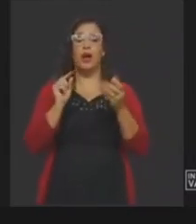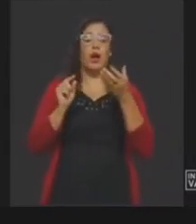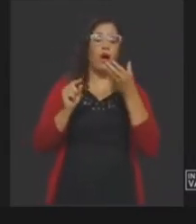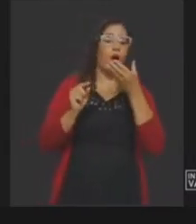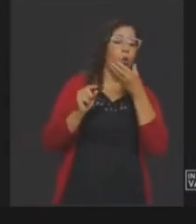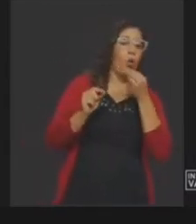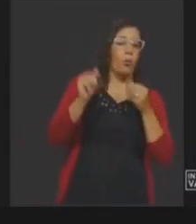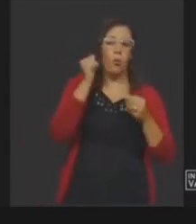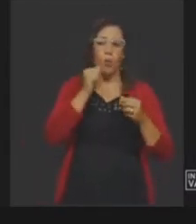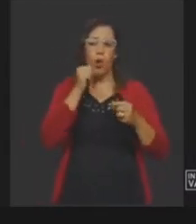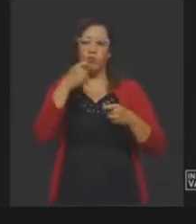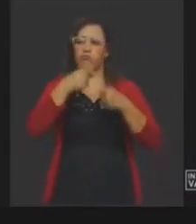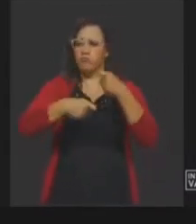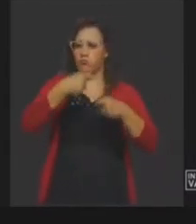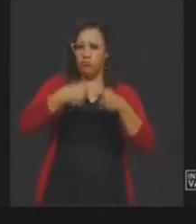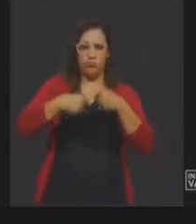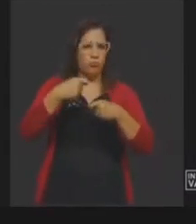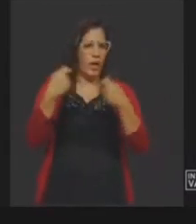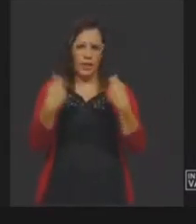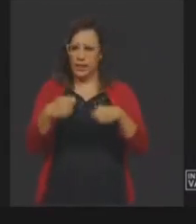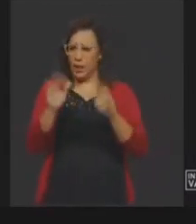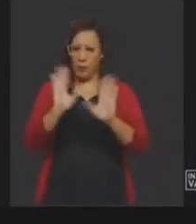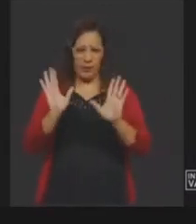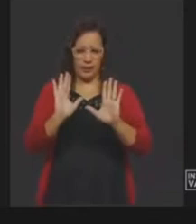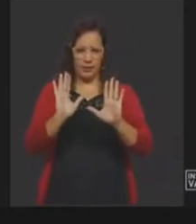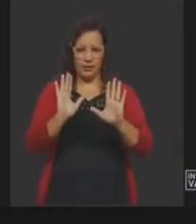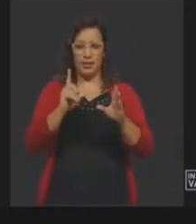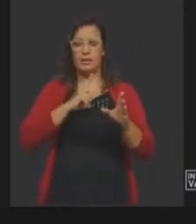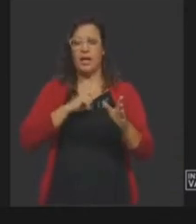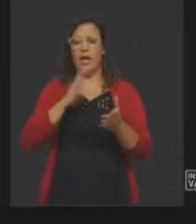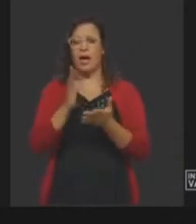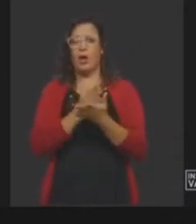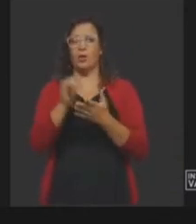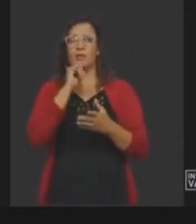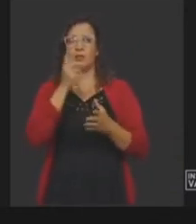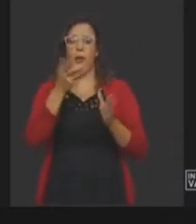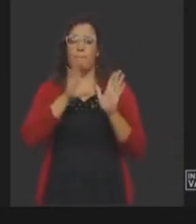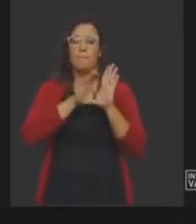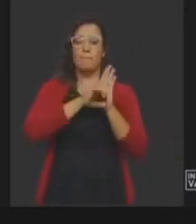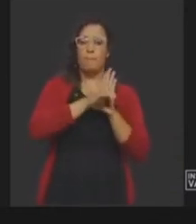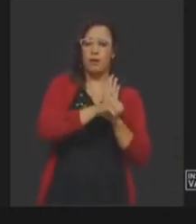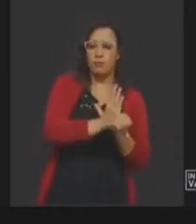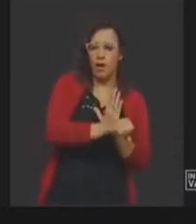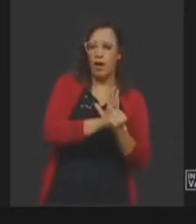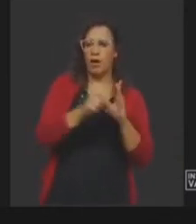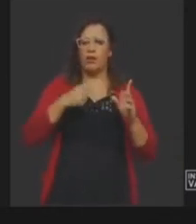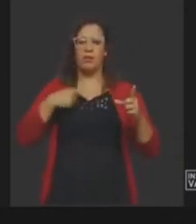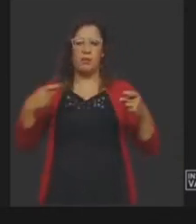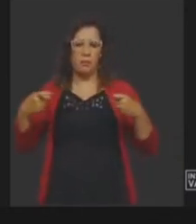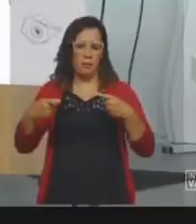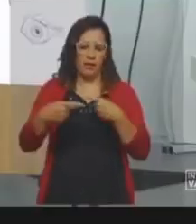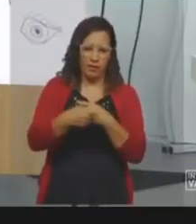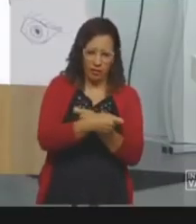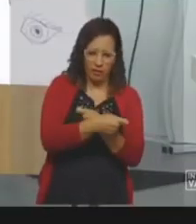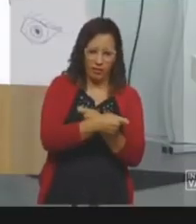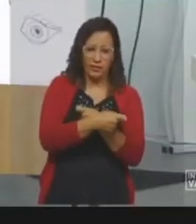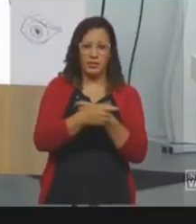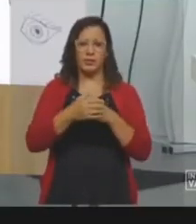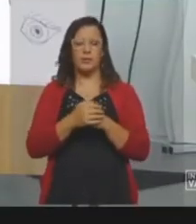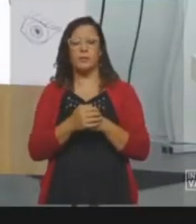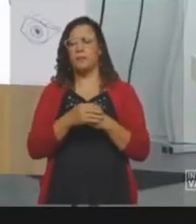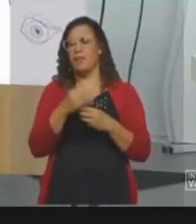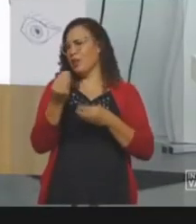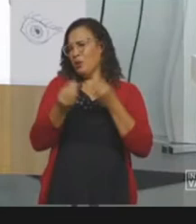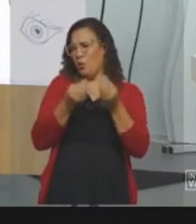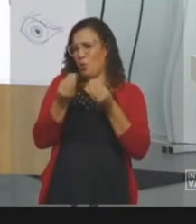Essa reprodução assexuada é comum a alguns organismos, como bactérias e protozoários. Como é que